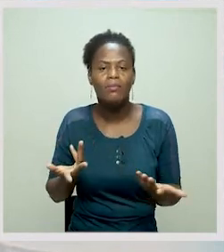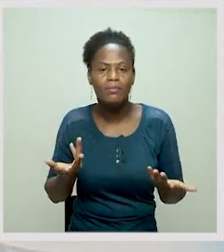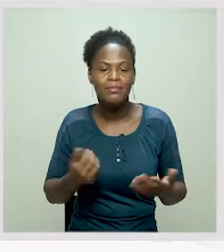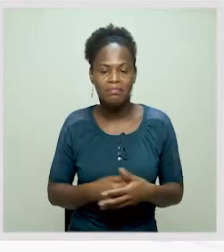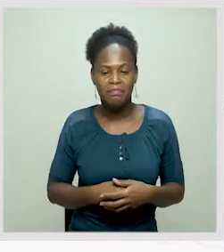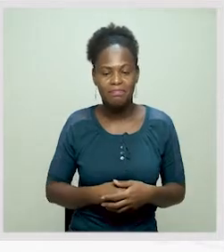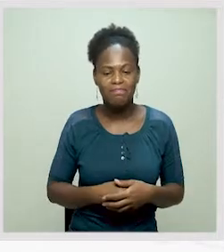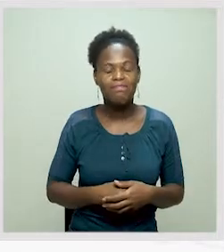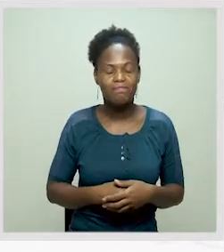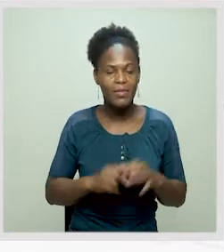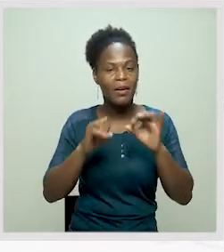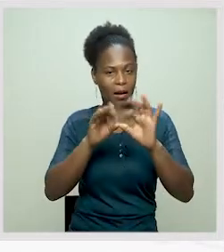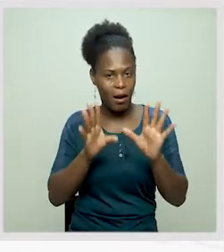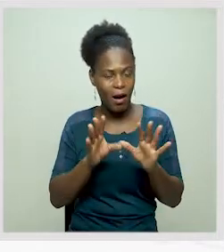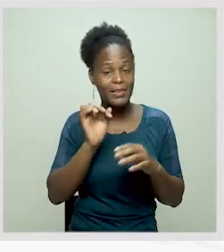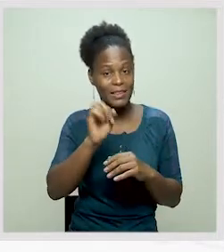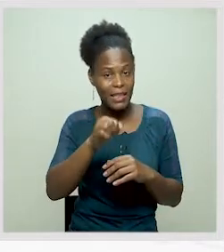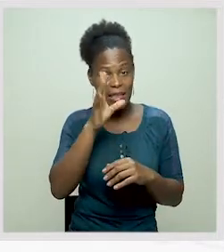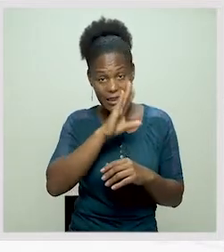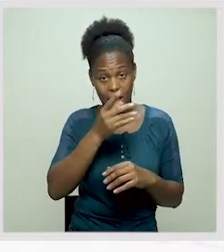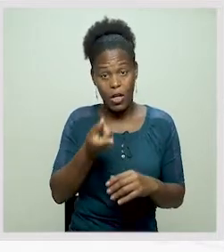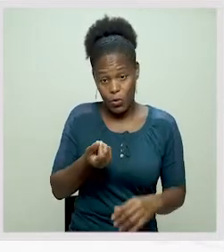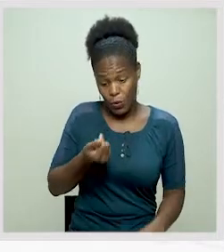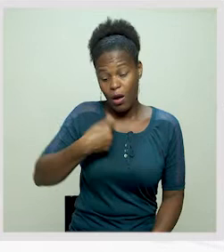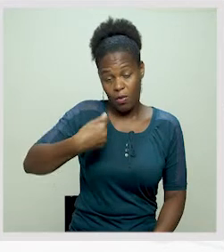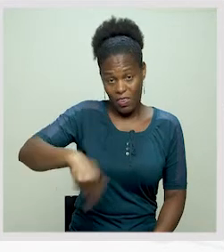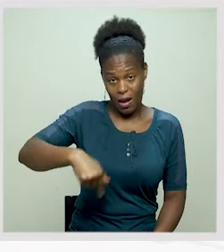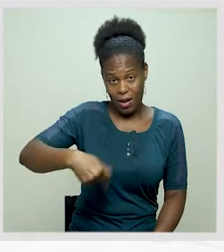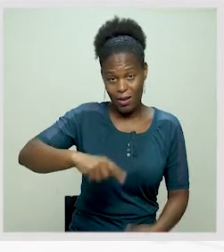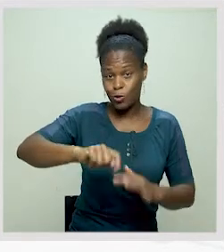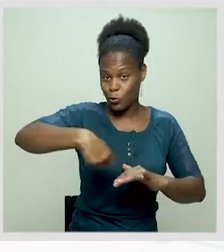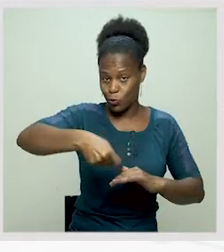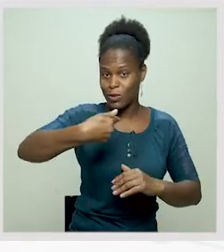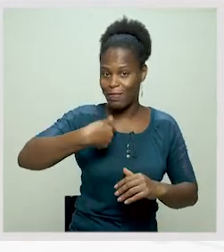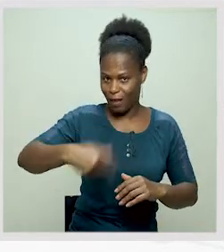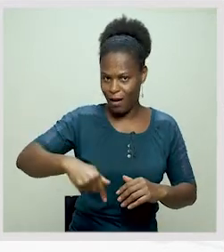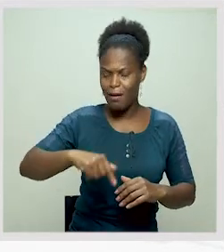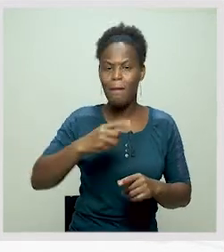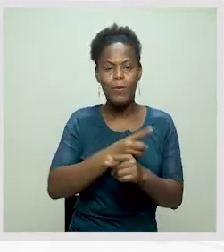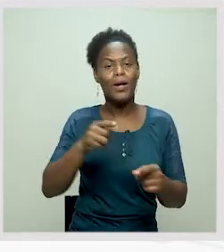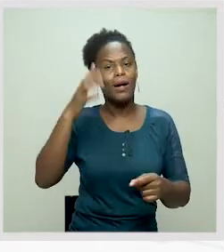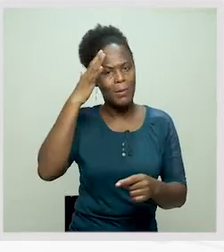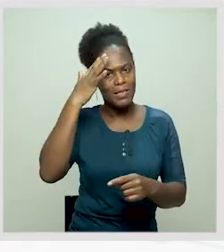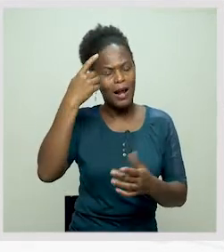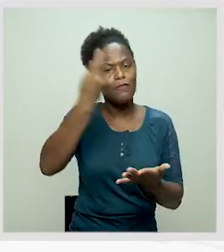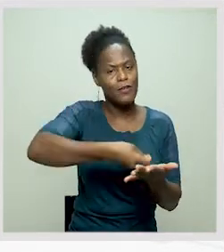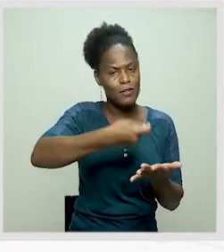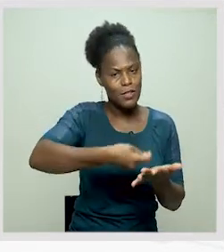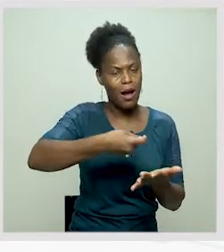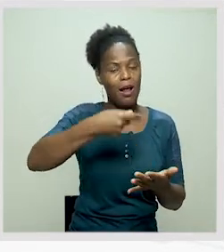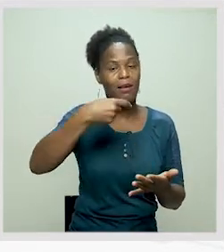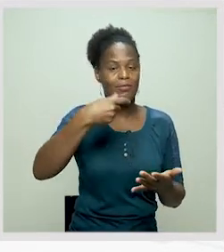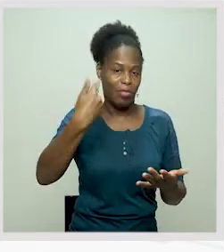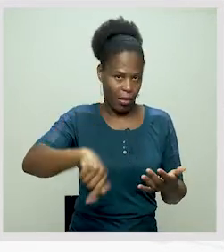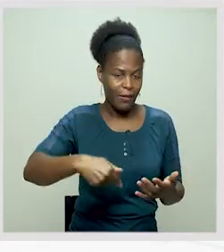financiamento. É evidente que, se dispõe de recursos, é porque tem capacidade de financiar